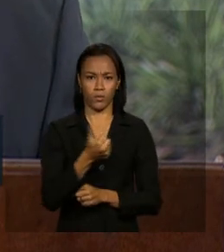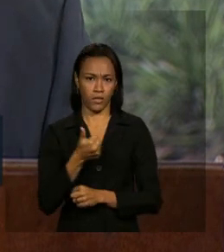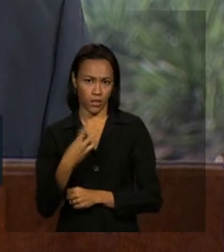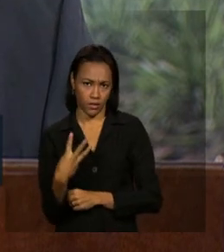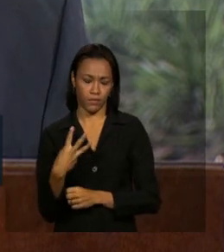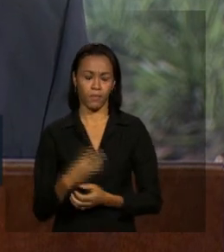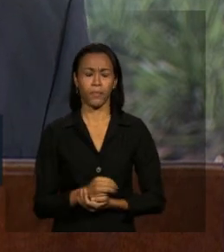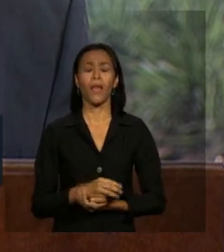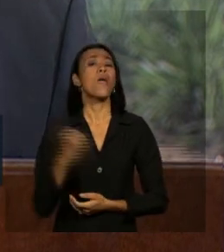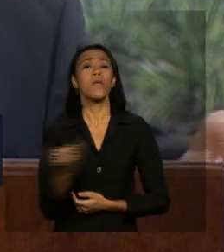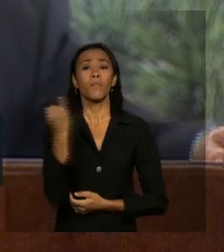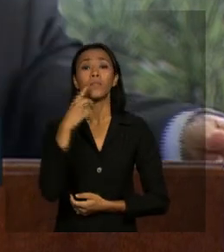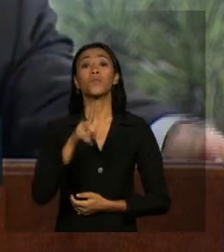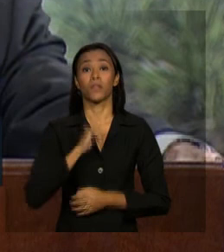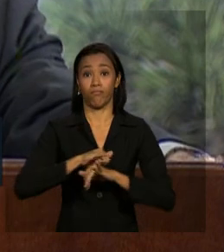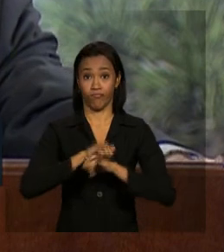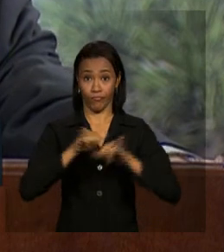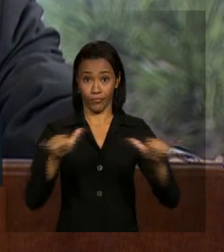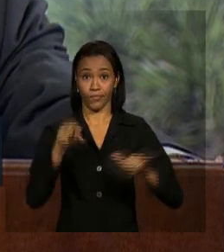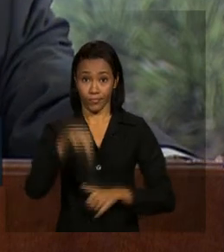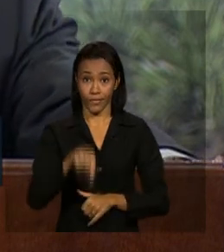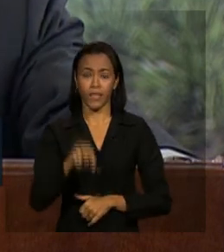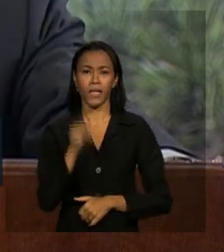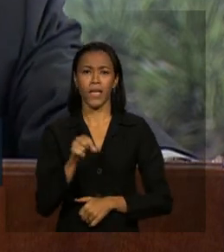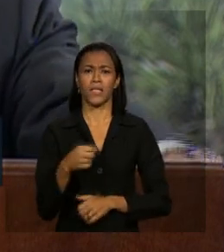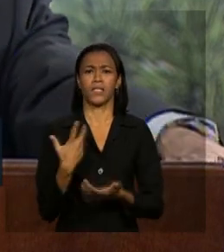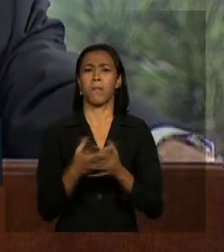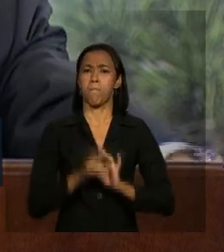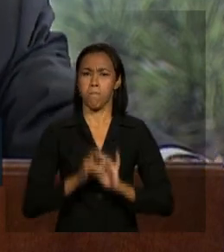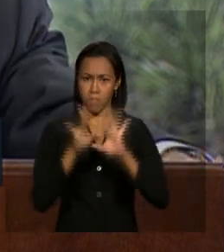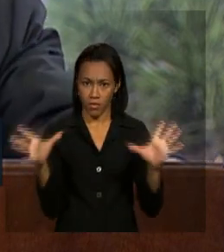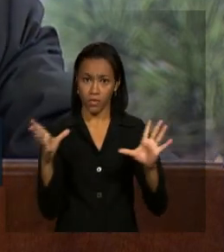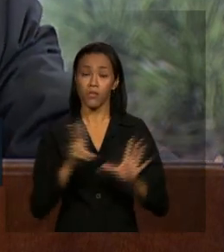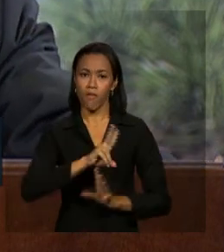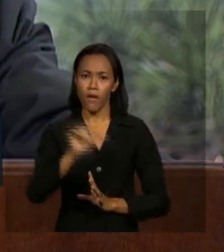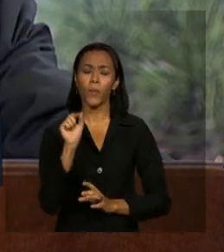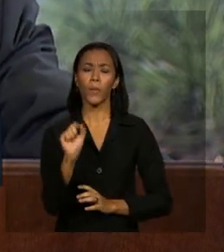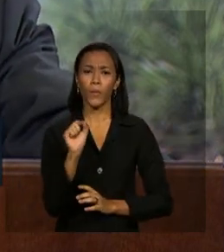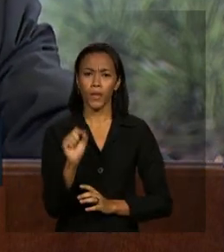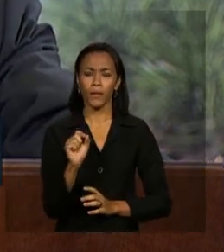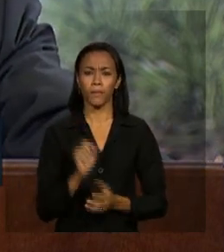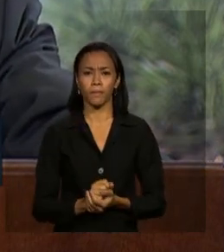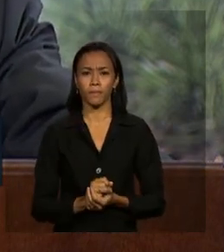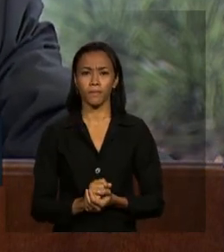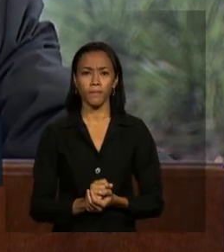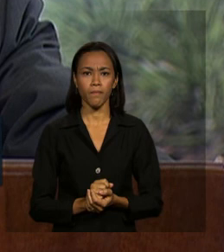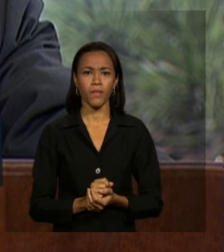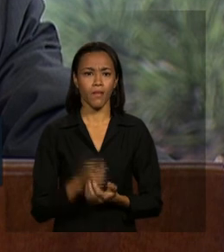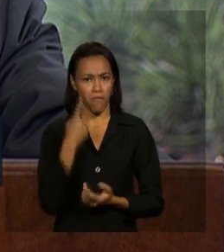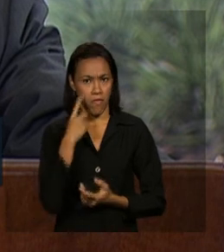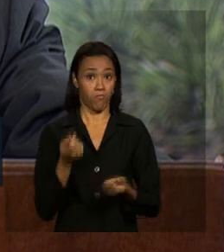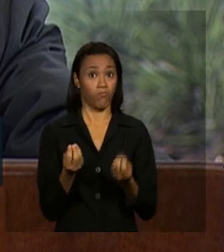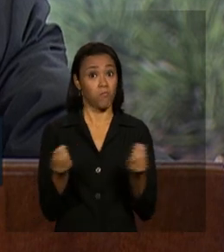importante aqui também salientar que essas concessões contarão com conselhos condições